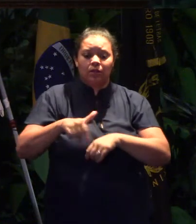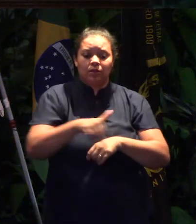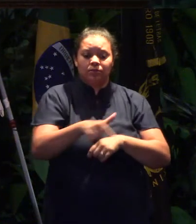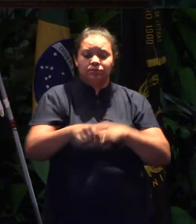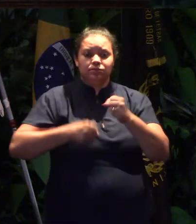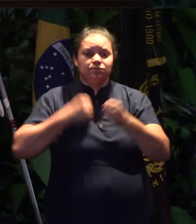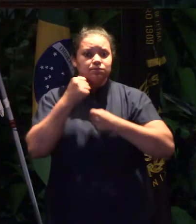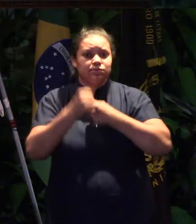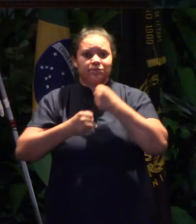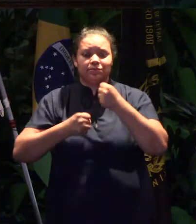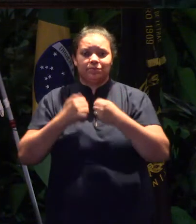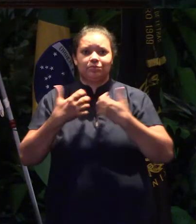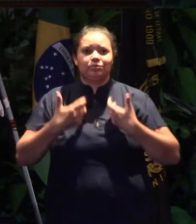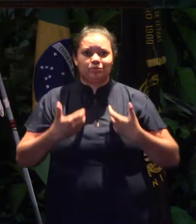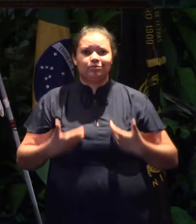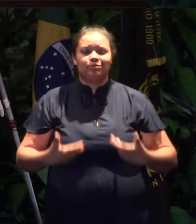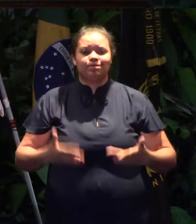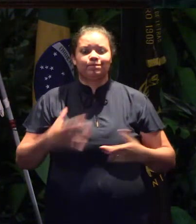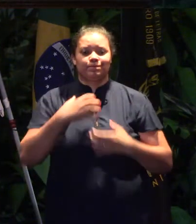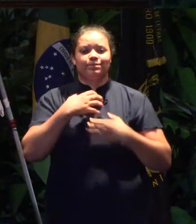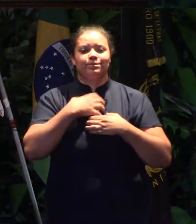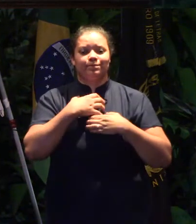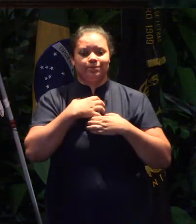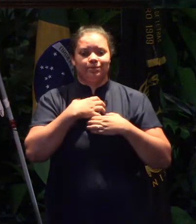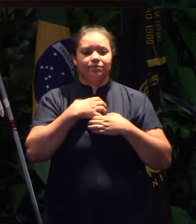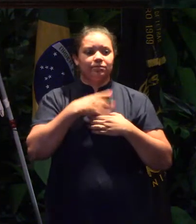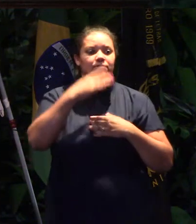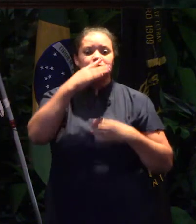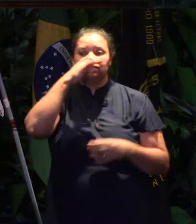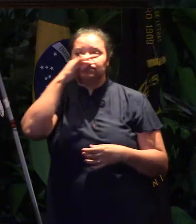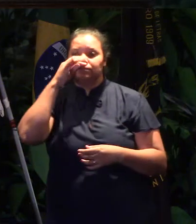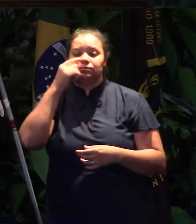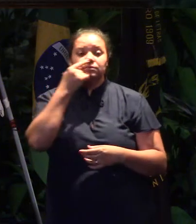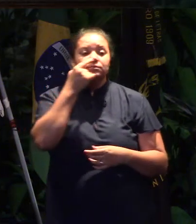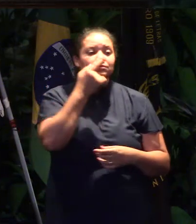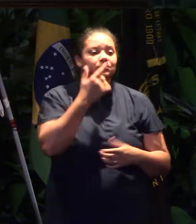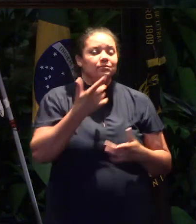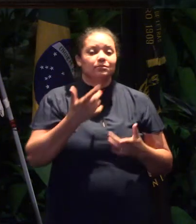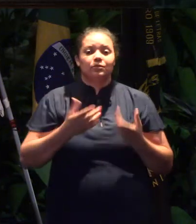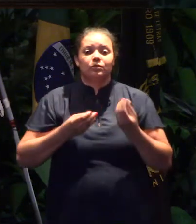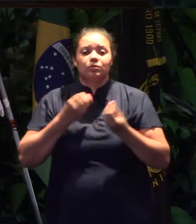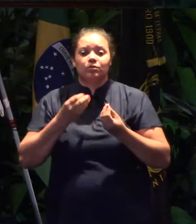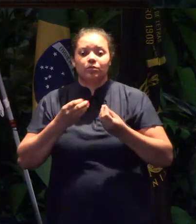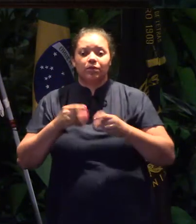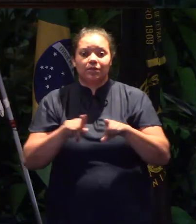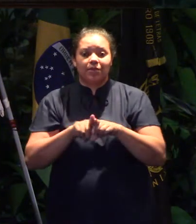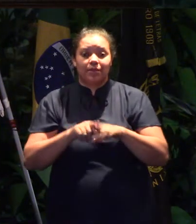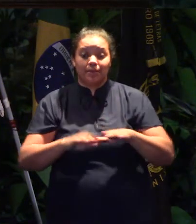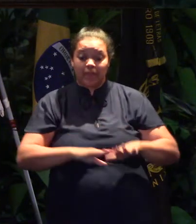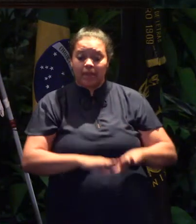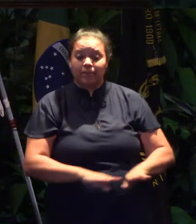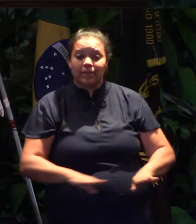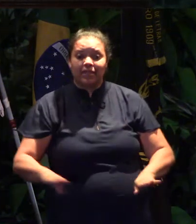em toda a corporeidade, assim, que eu posso, assim, eu poder sentir o cheiro, sentir o piso, né?